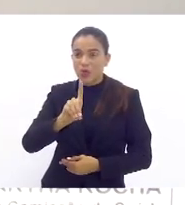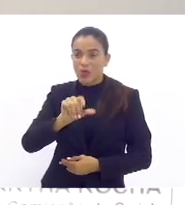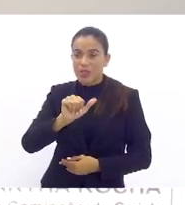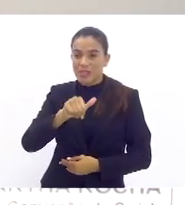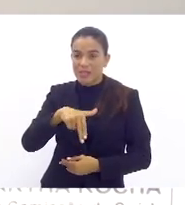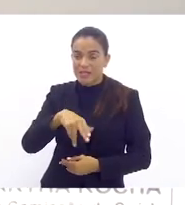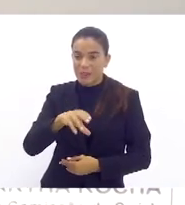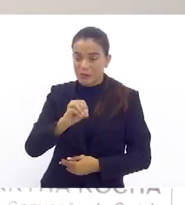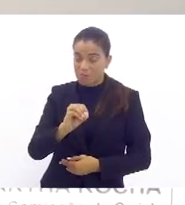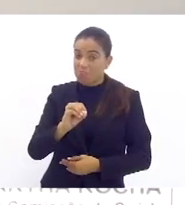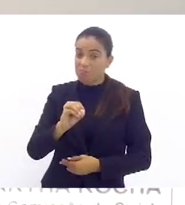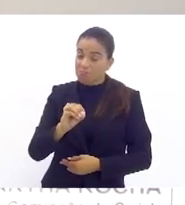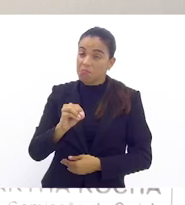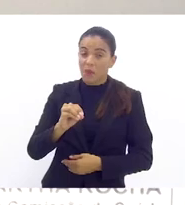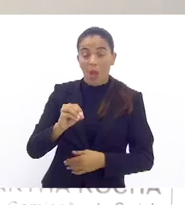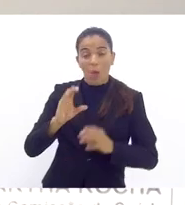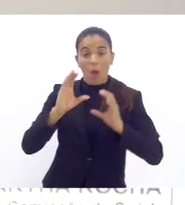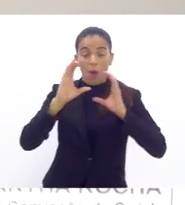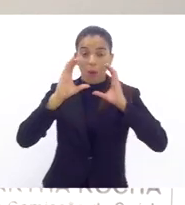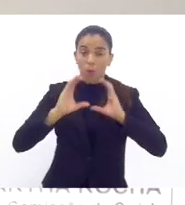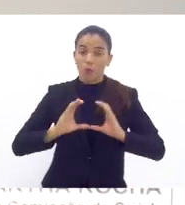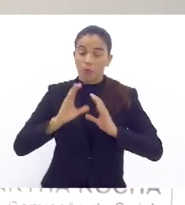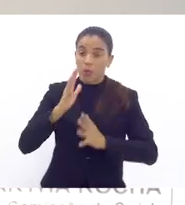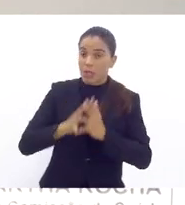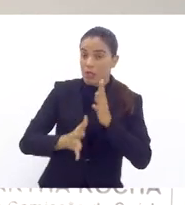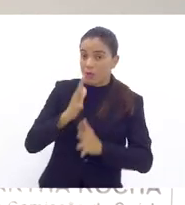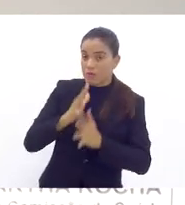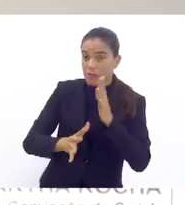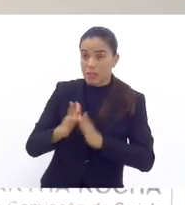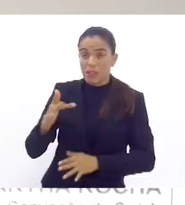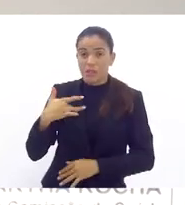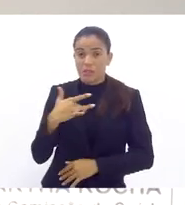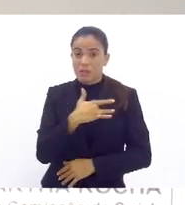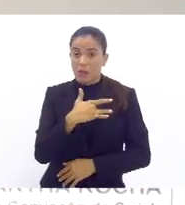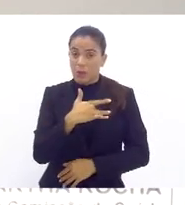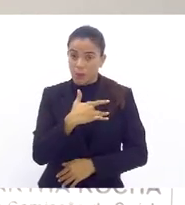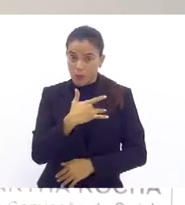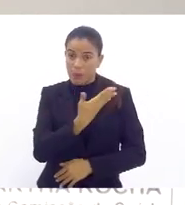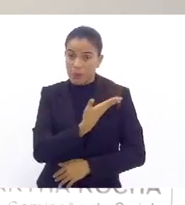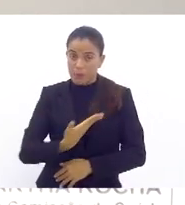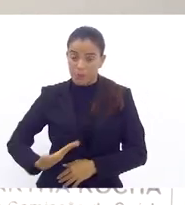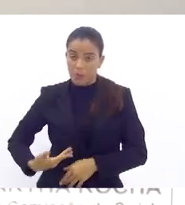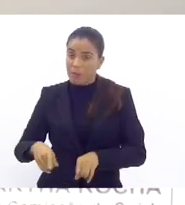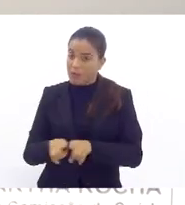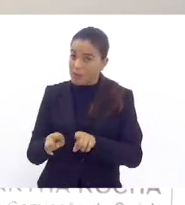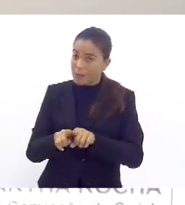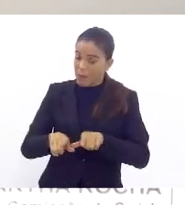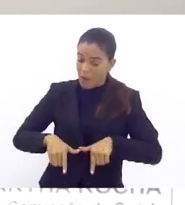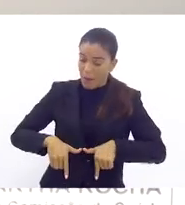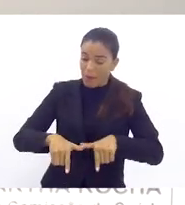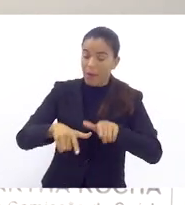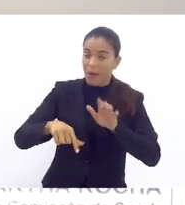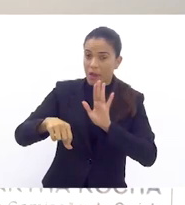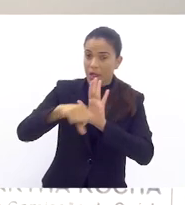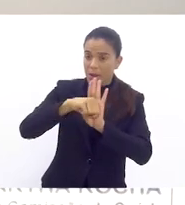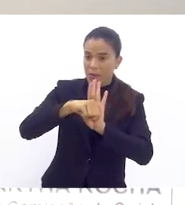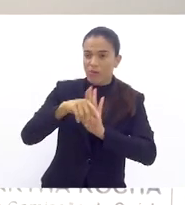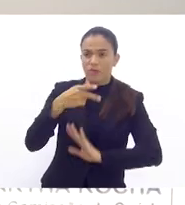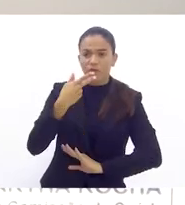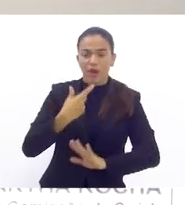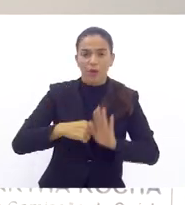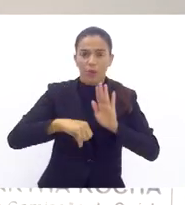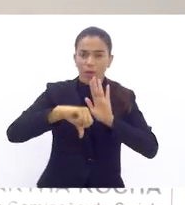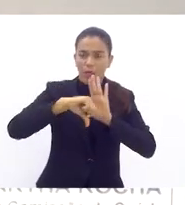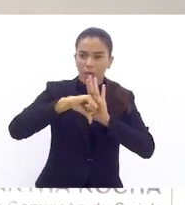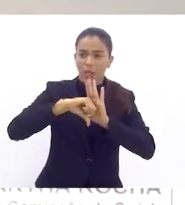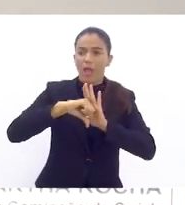uma conduta que afeta não só a saúde pública, mas que também é uma conduta criminosa. E, quando eu falo criminosa, eu